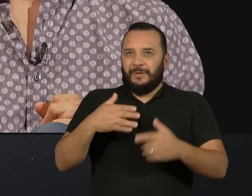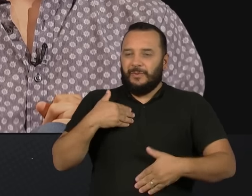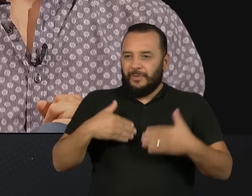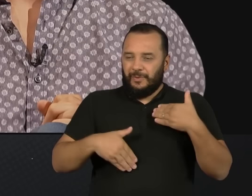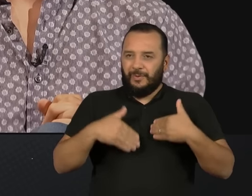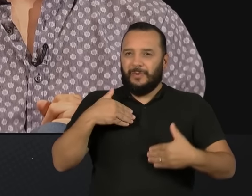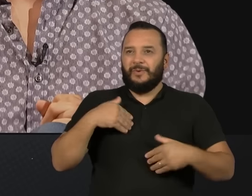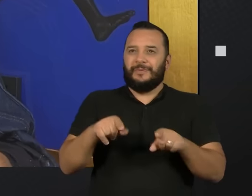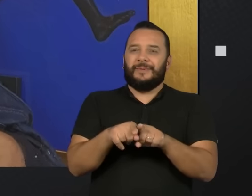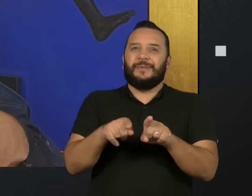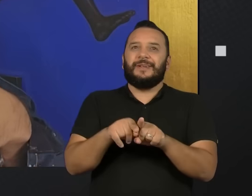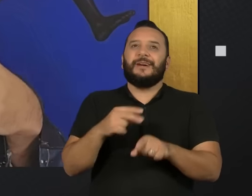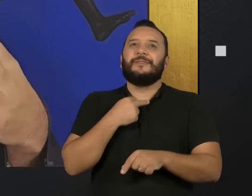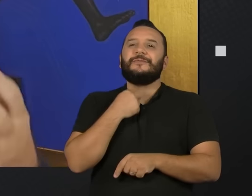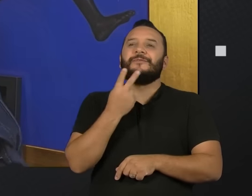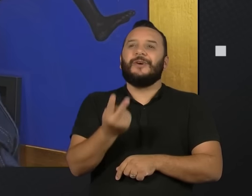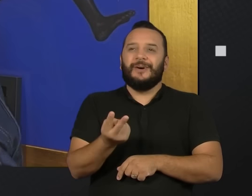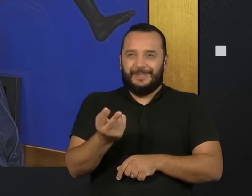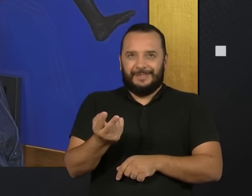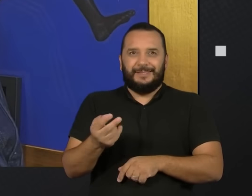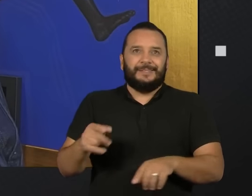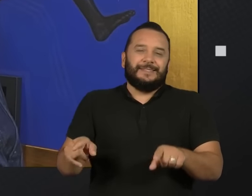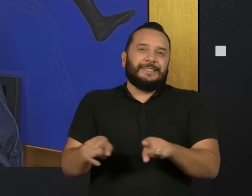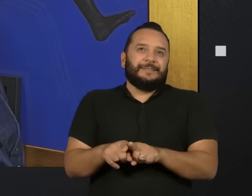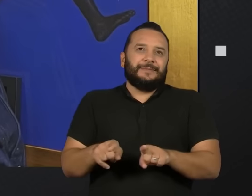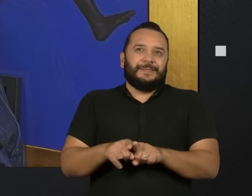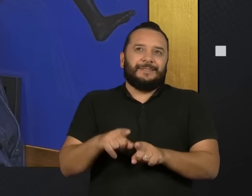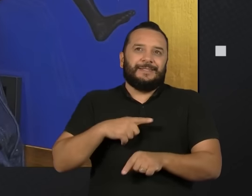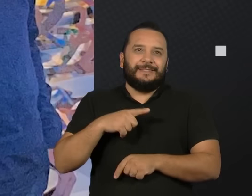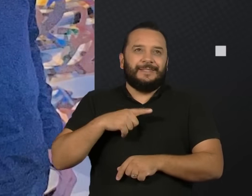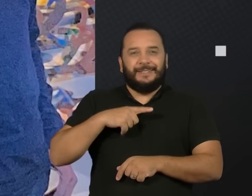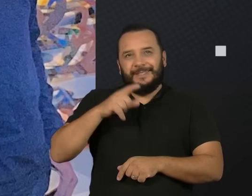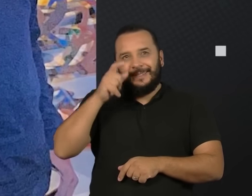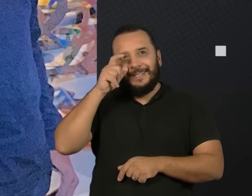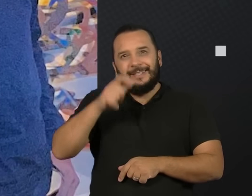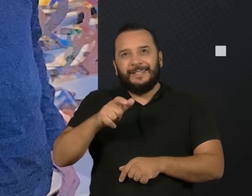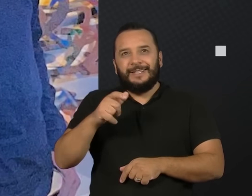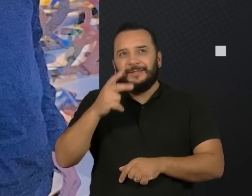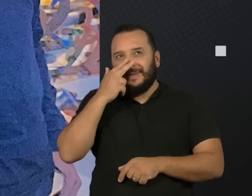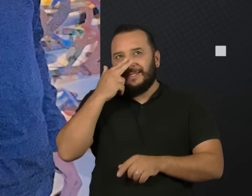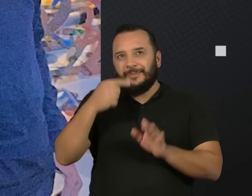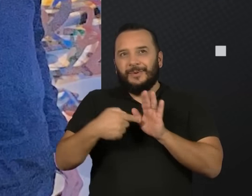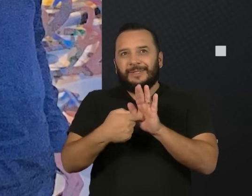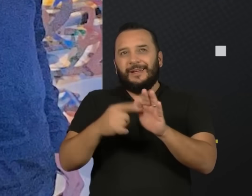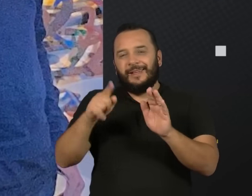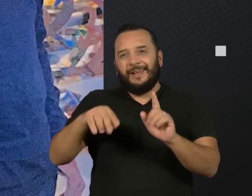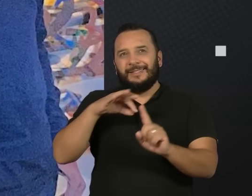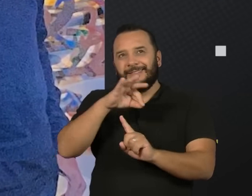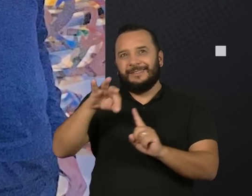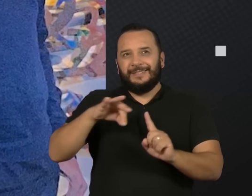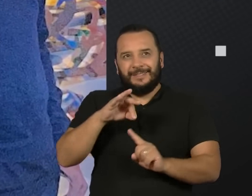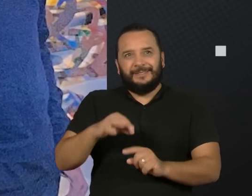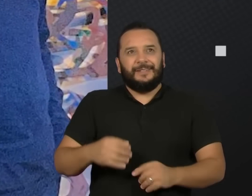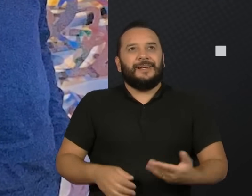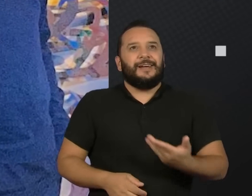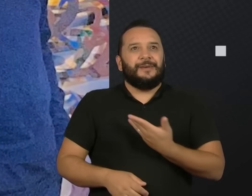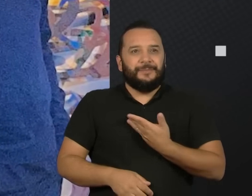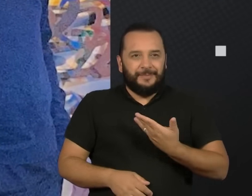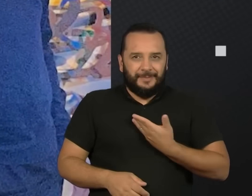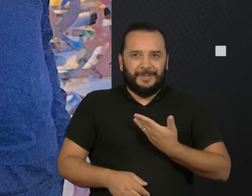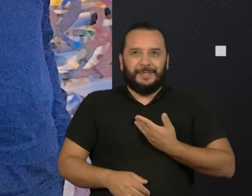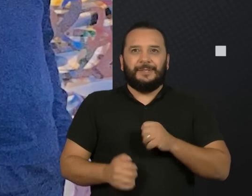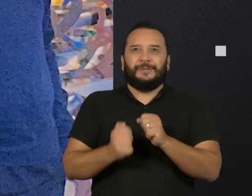voz, que tem um interesse em sacralizar isso tudo, de que é o nosso ofício. Um cara companheiro,